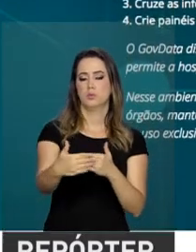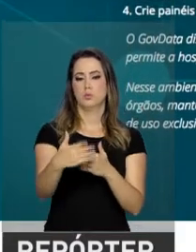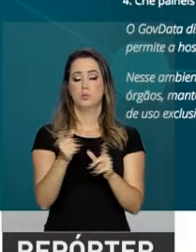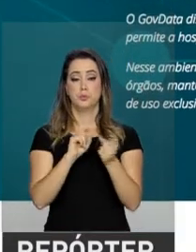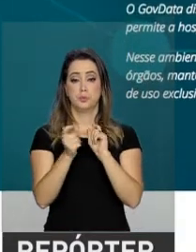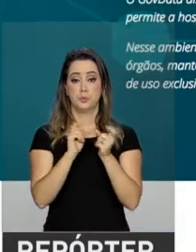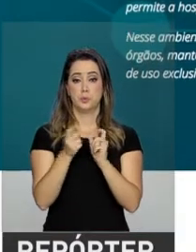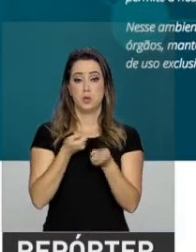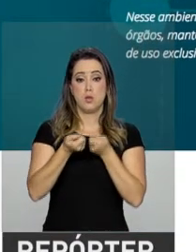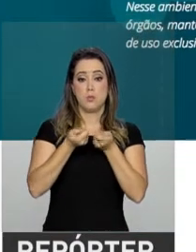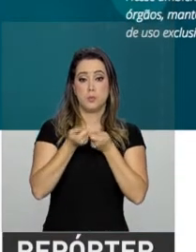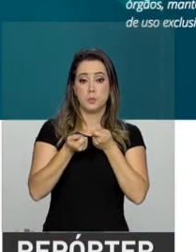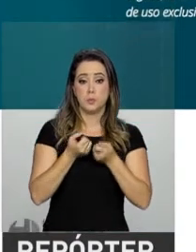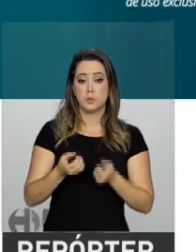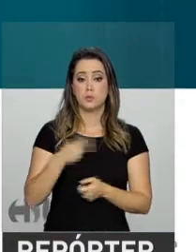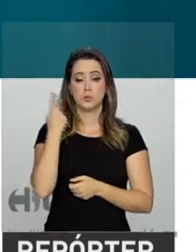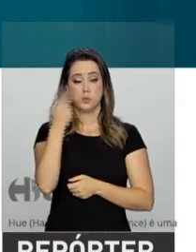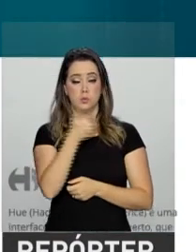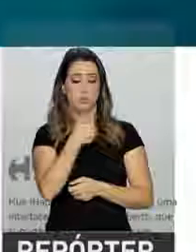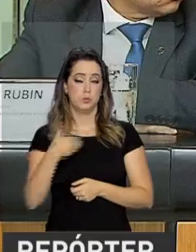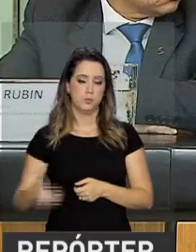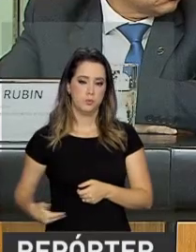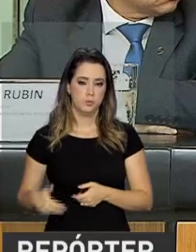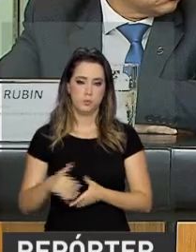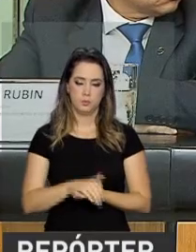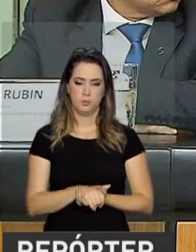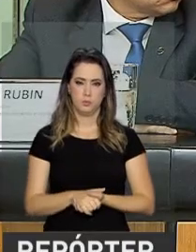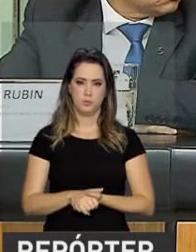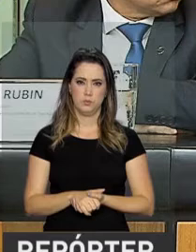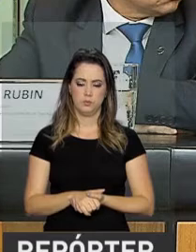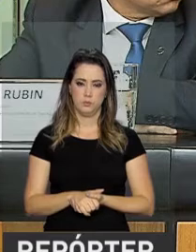a gestão e o controle de políticas públicas